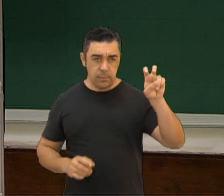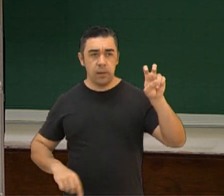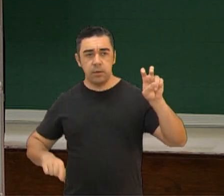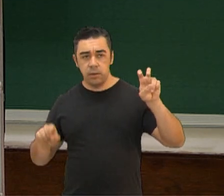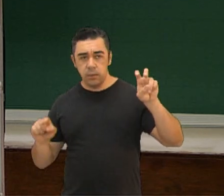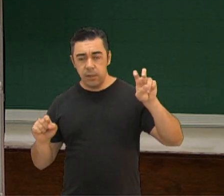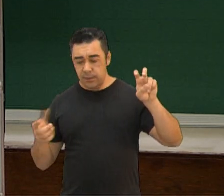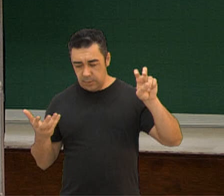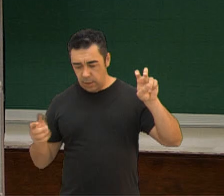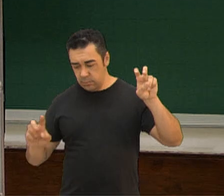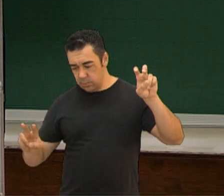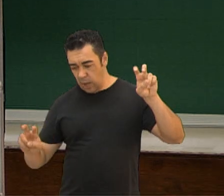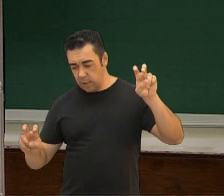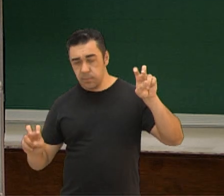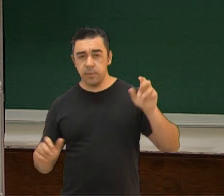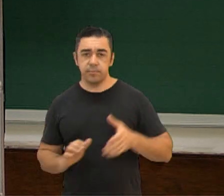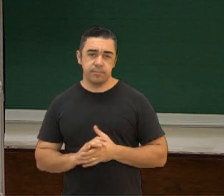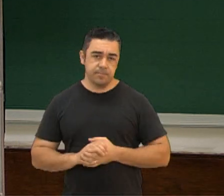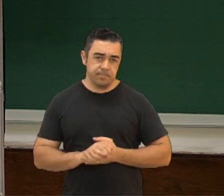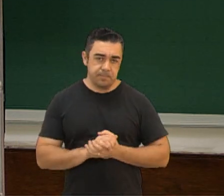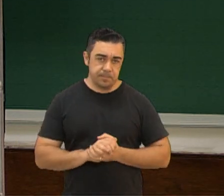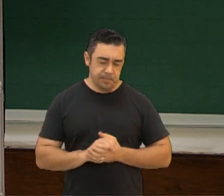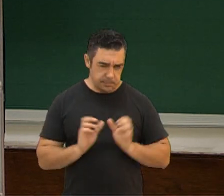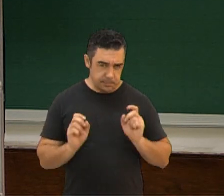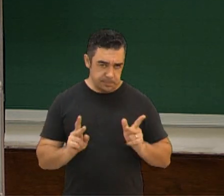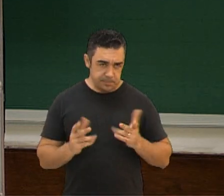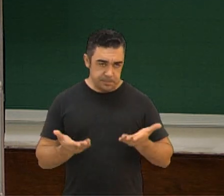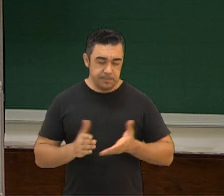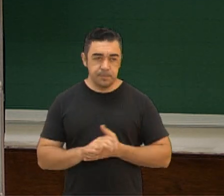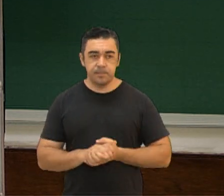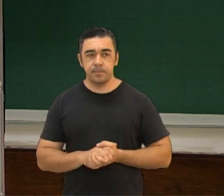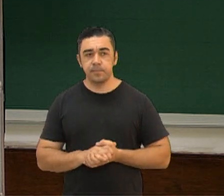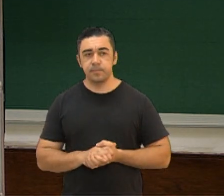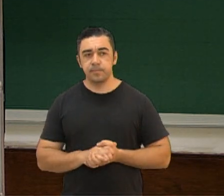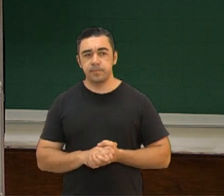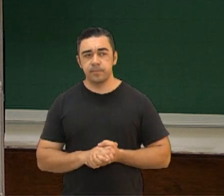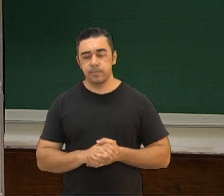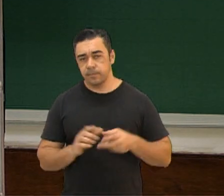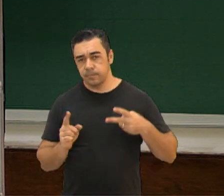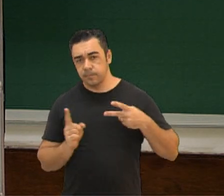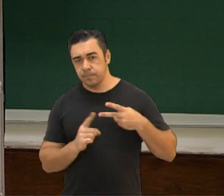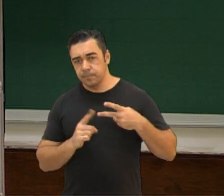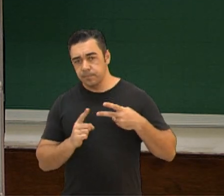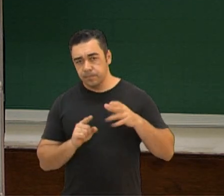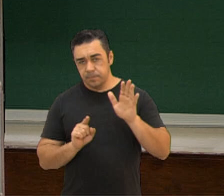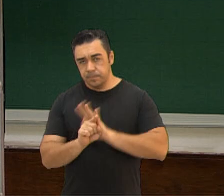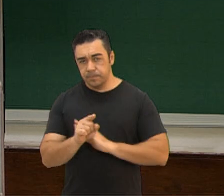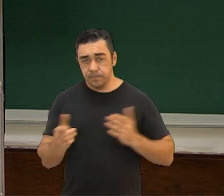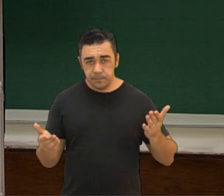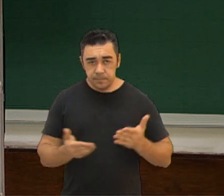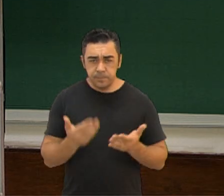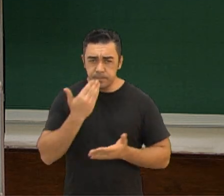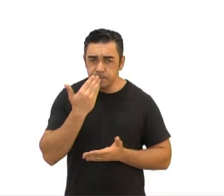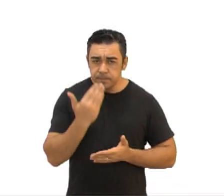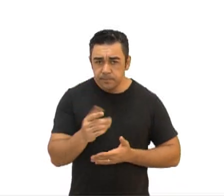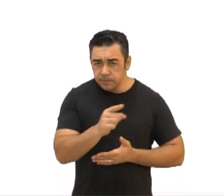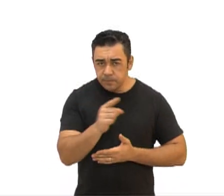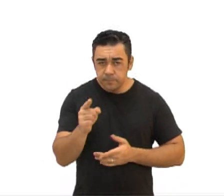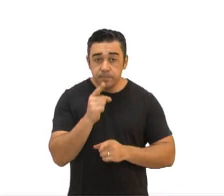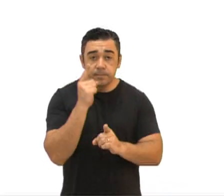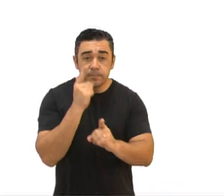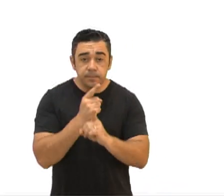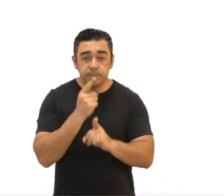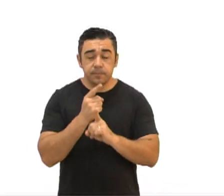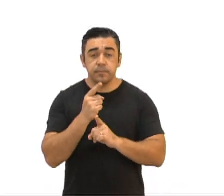também a citação da fala direta do personagem, ok? O segundo exercício nosso de hoje pede para vocês